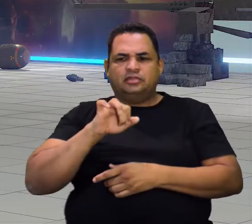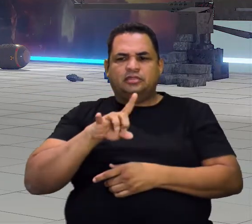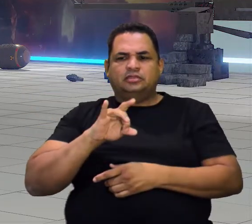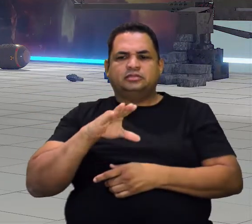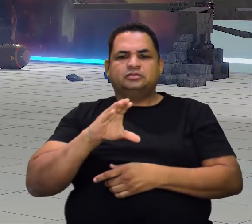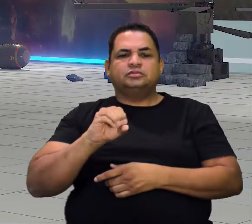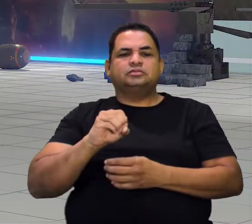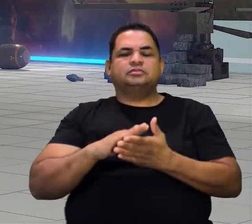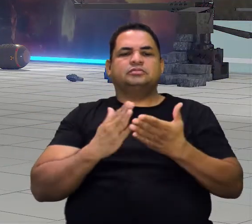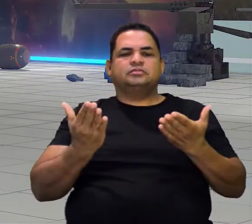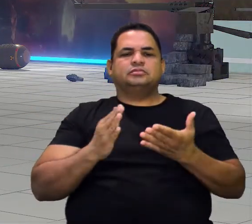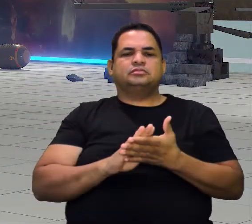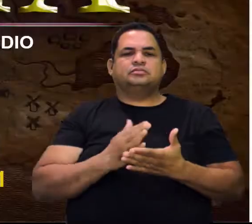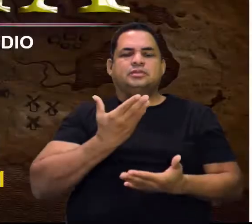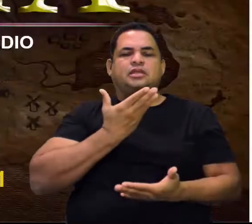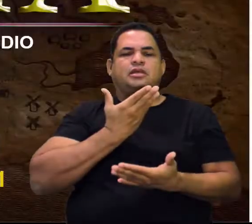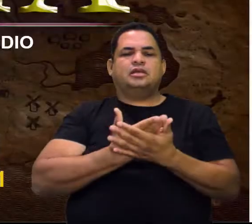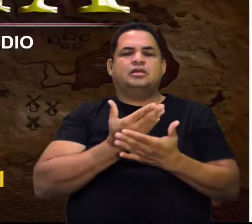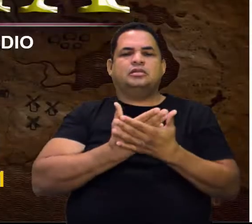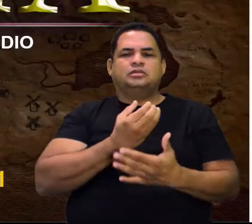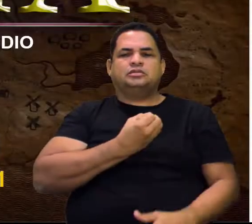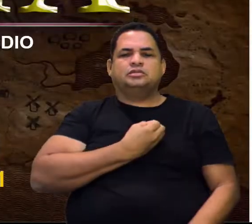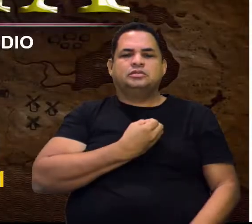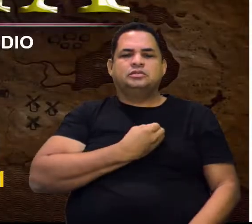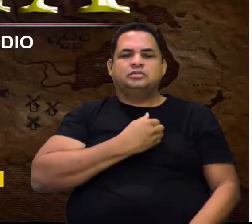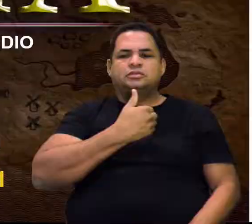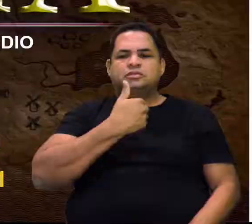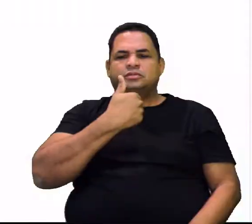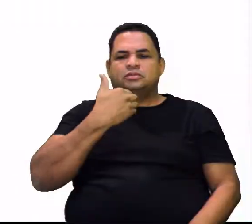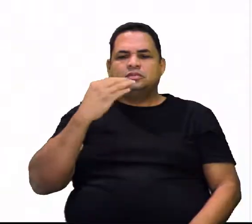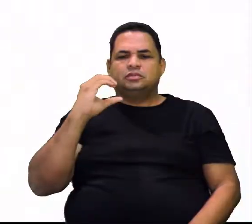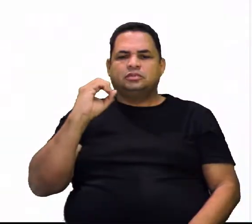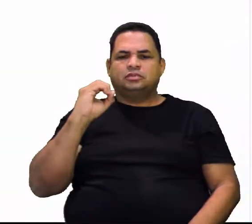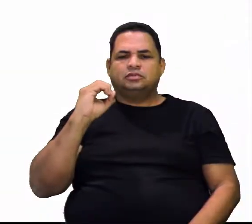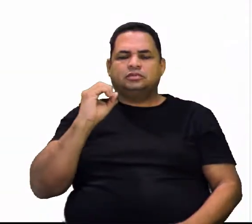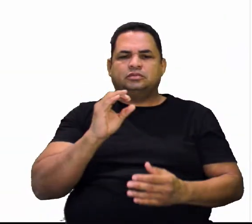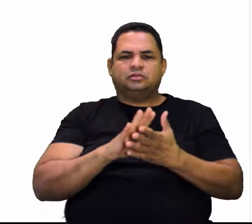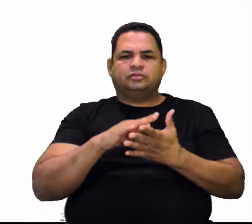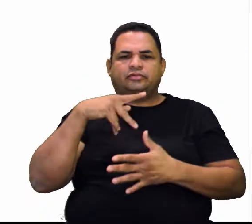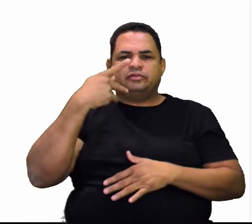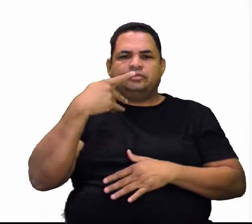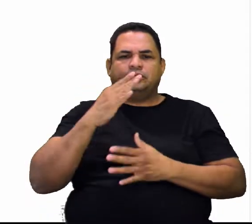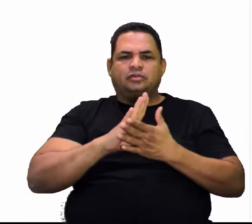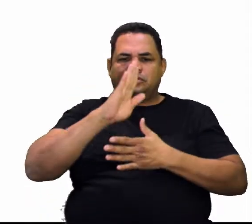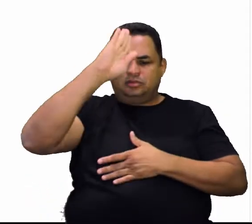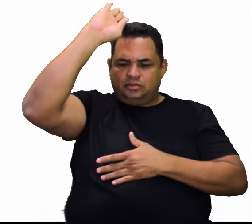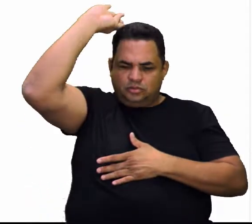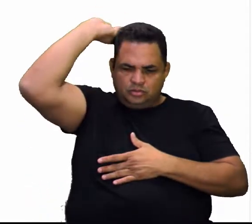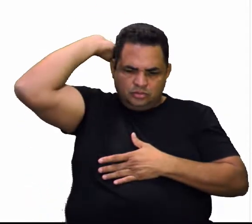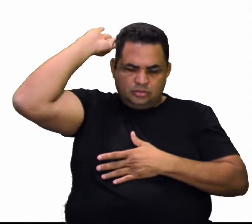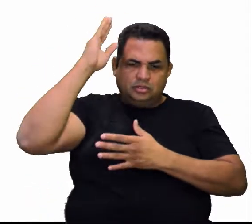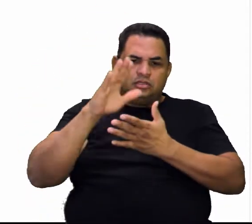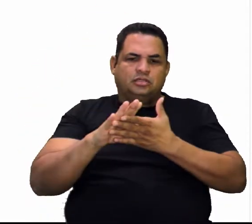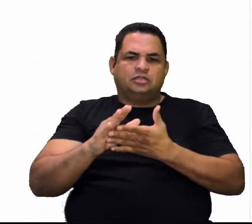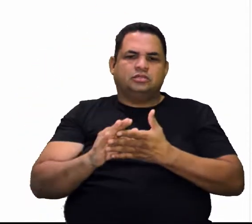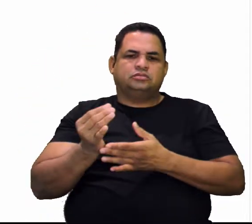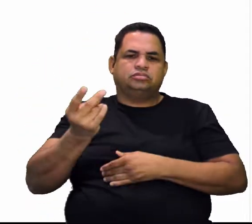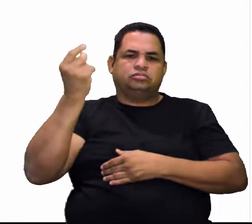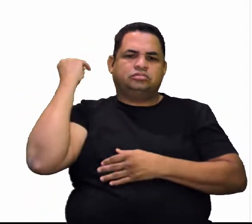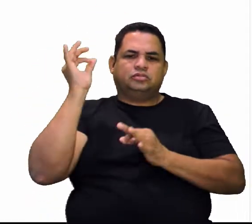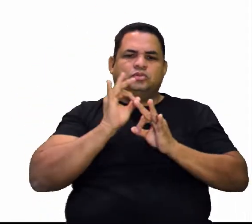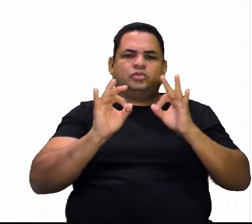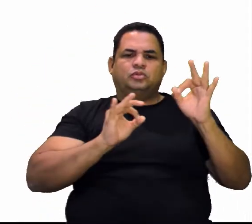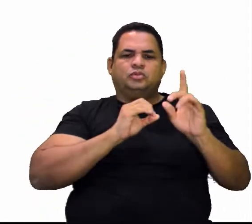Aula de número na tela para vocês, 10, hoje tratando sobre Roma Antiga, a organização da